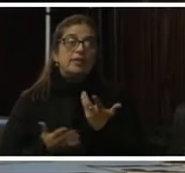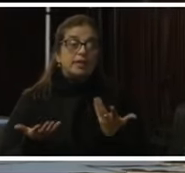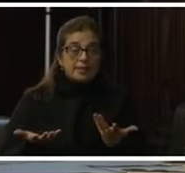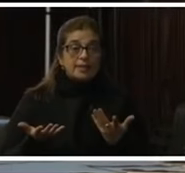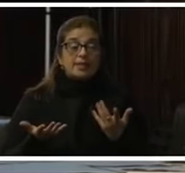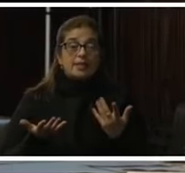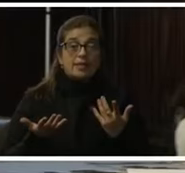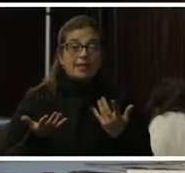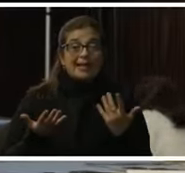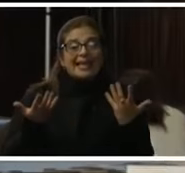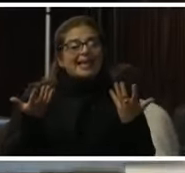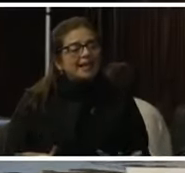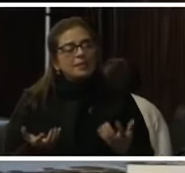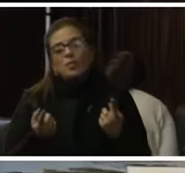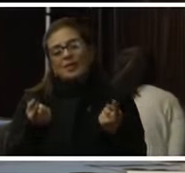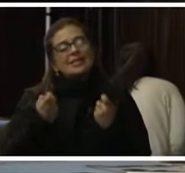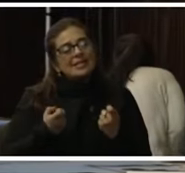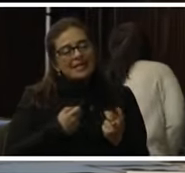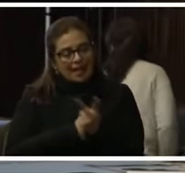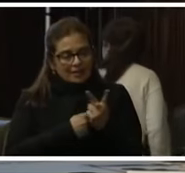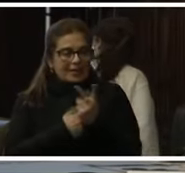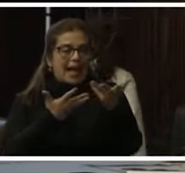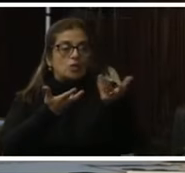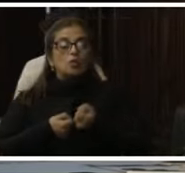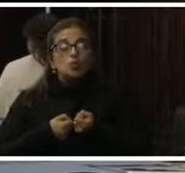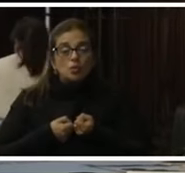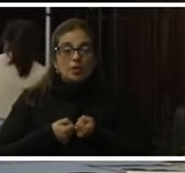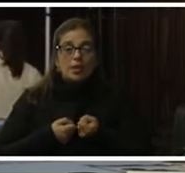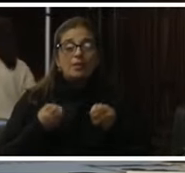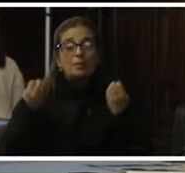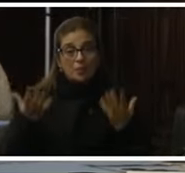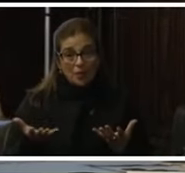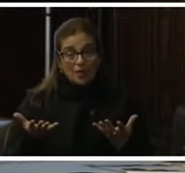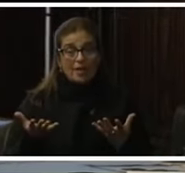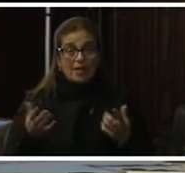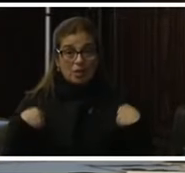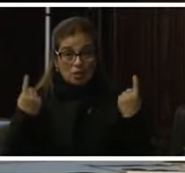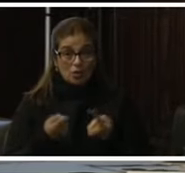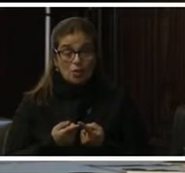segurança nos ajudem porque nós